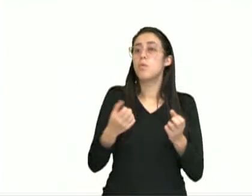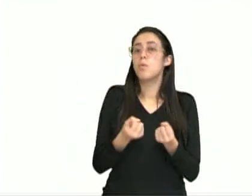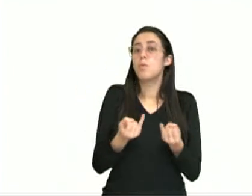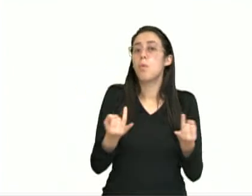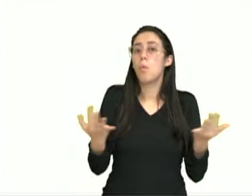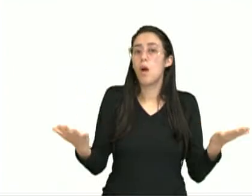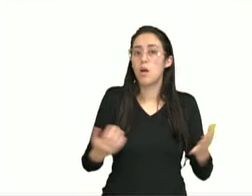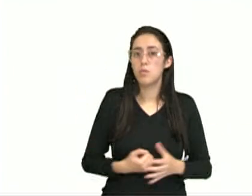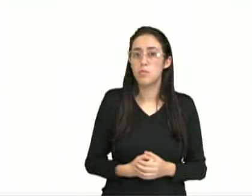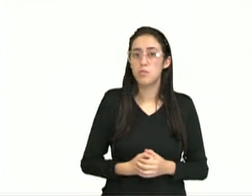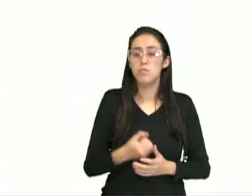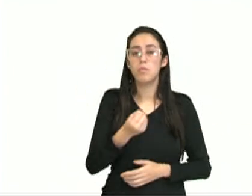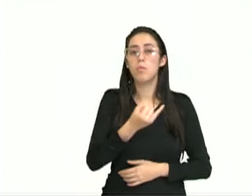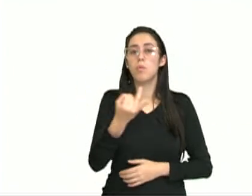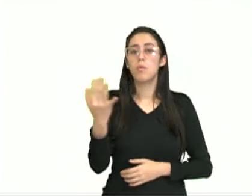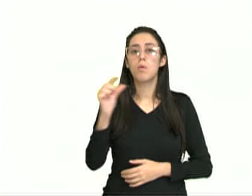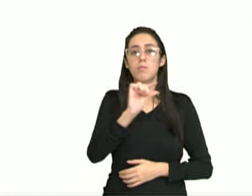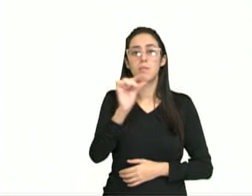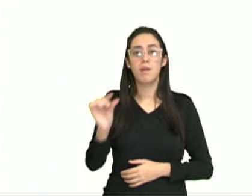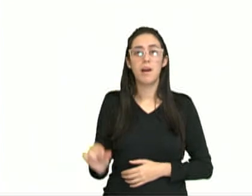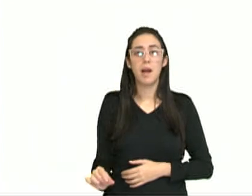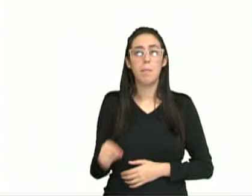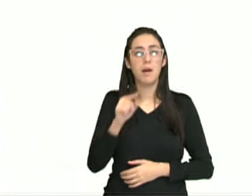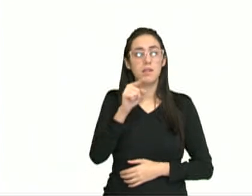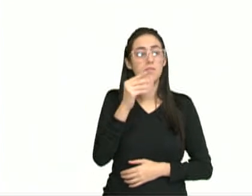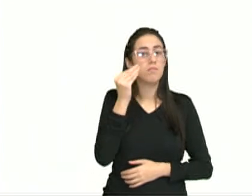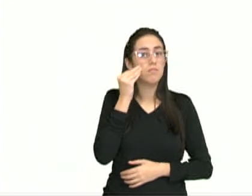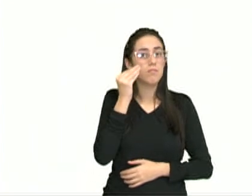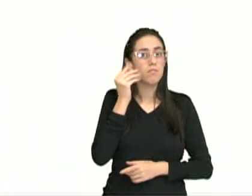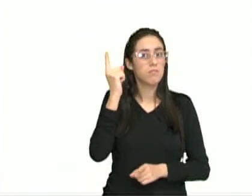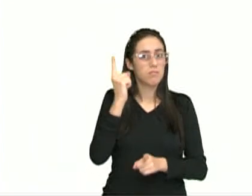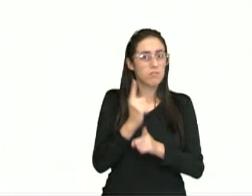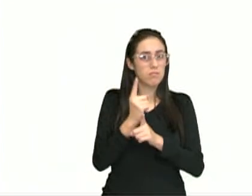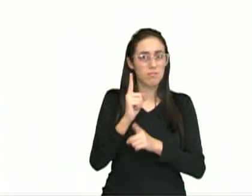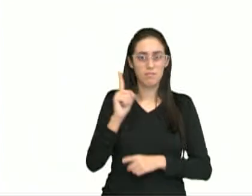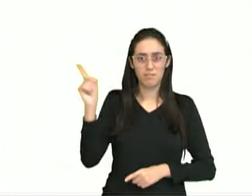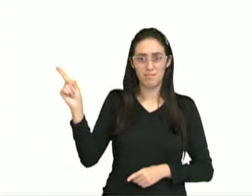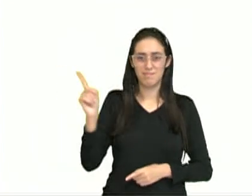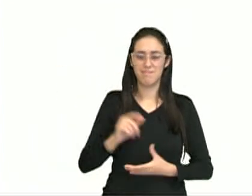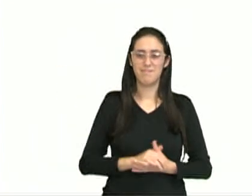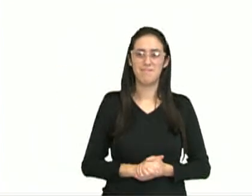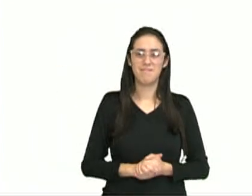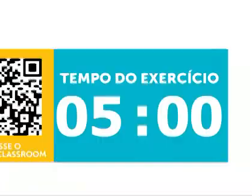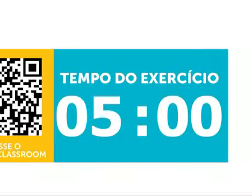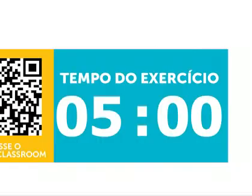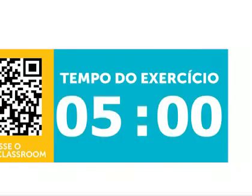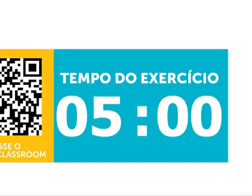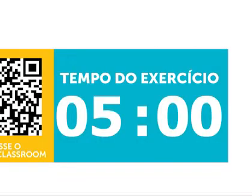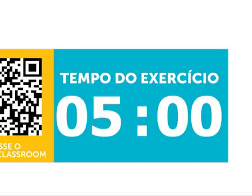saber qual que é a camada de valência para esse nosso átomo do ferro. Agora é com vocês.